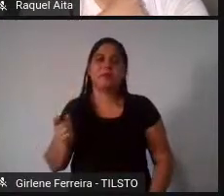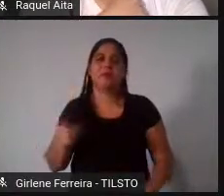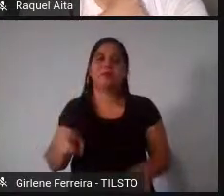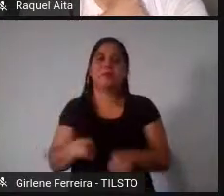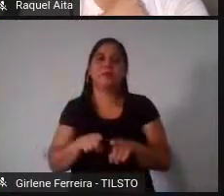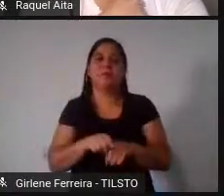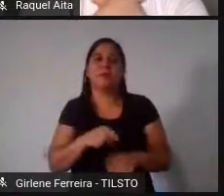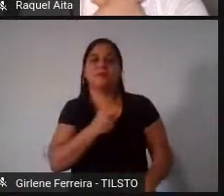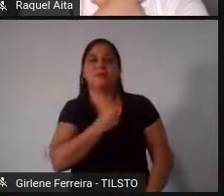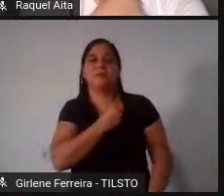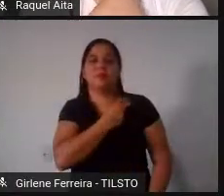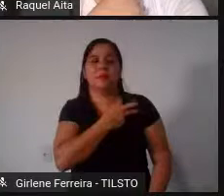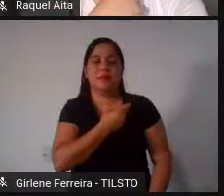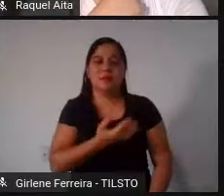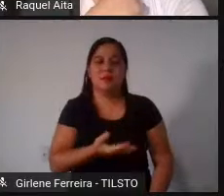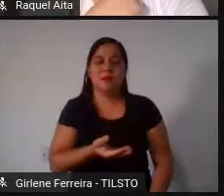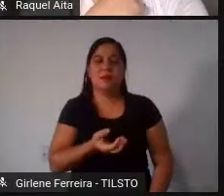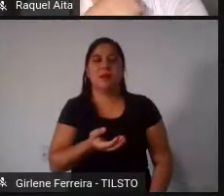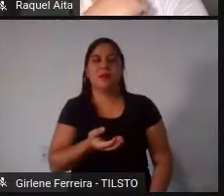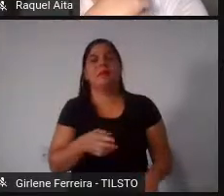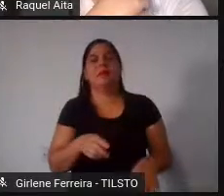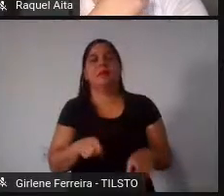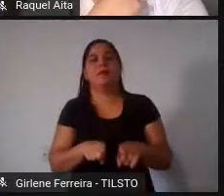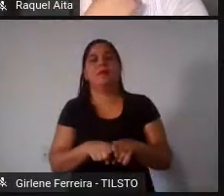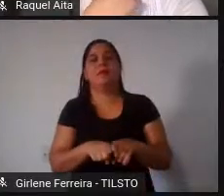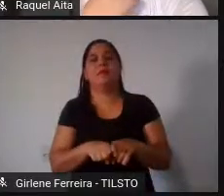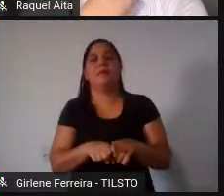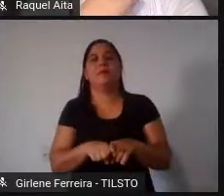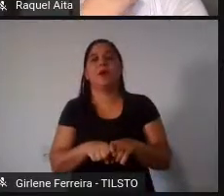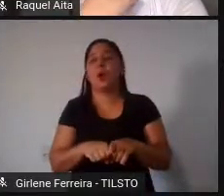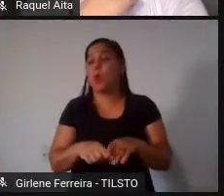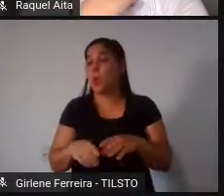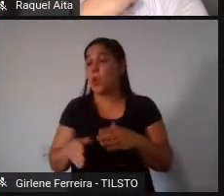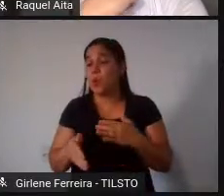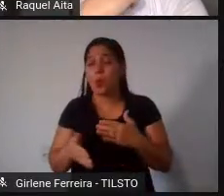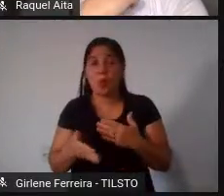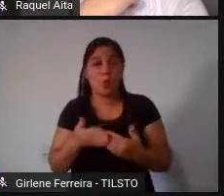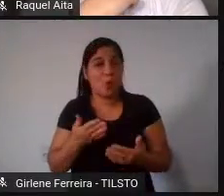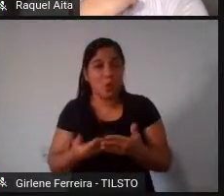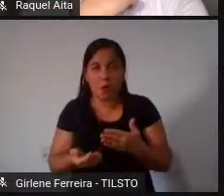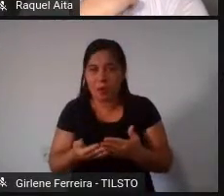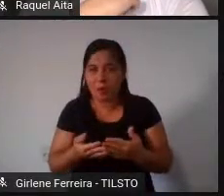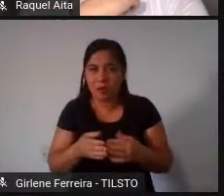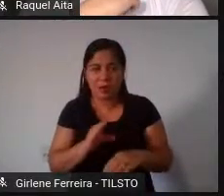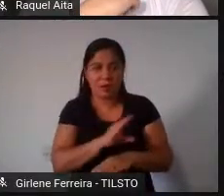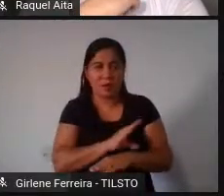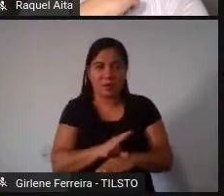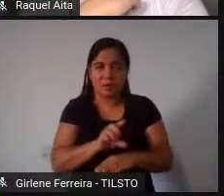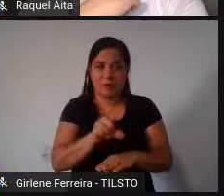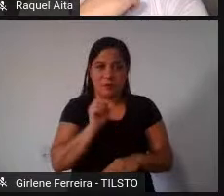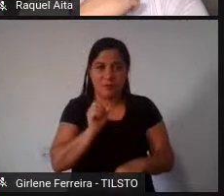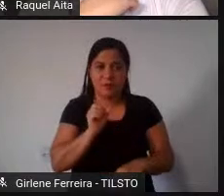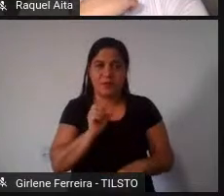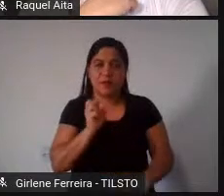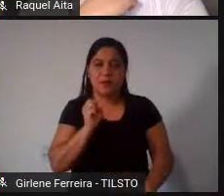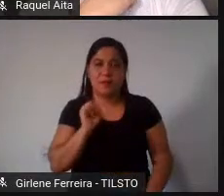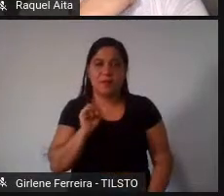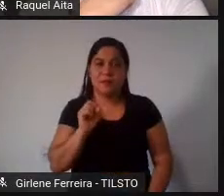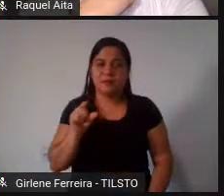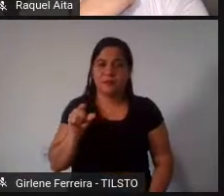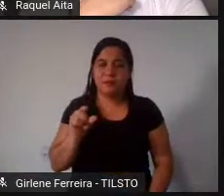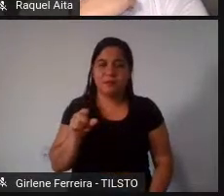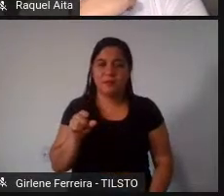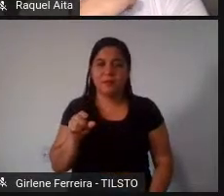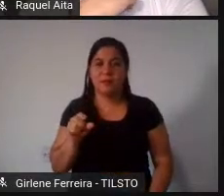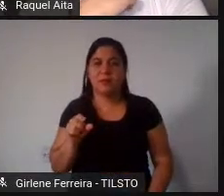é vinculado à matemática ou à estatística, né? Então, durante, se você é medalhista da OBE, da OBM ou